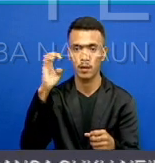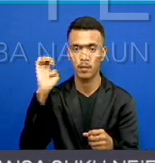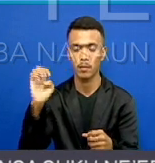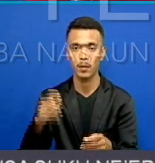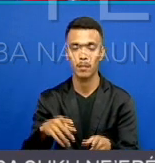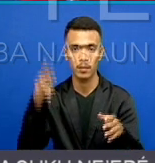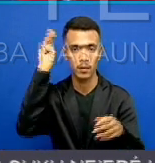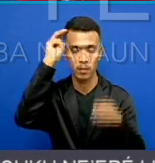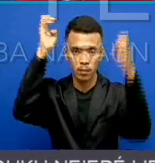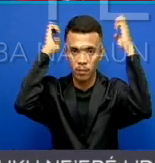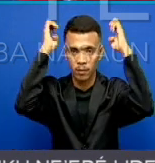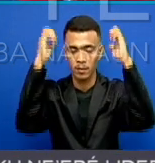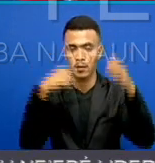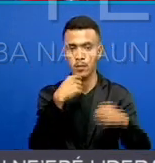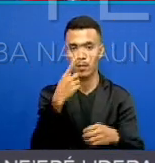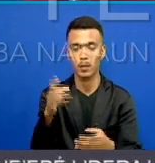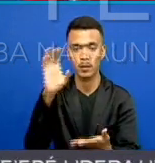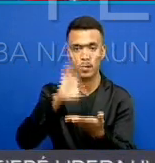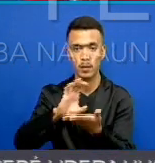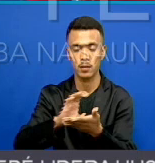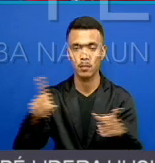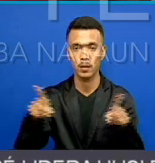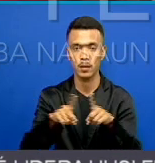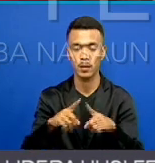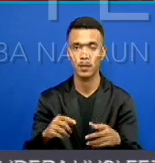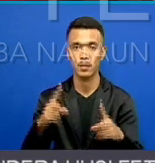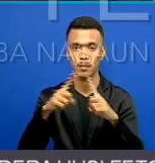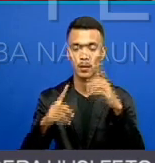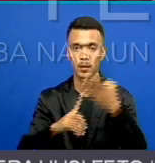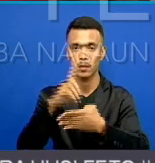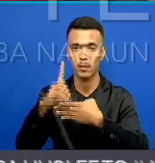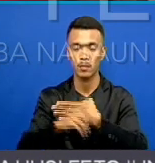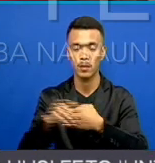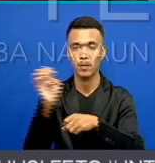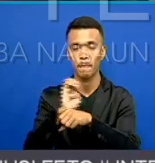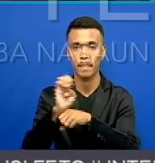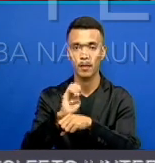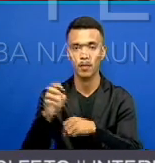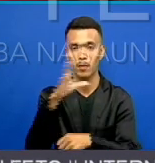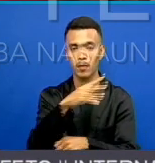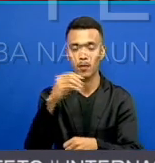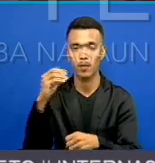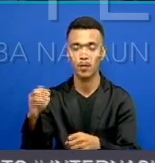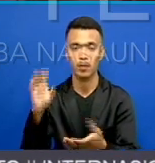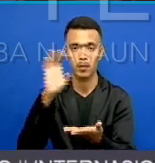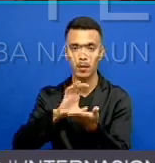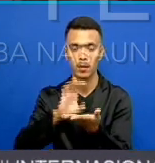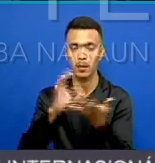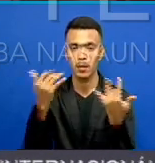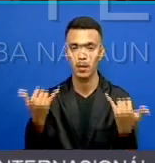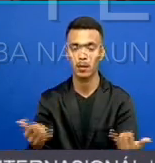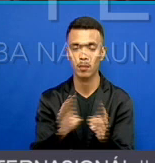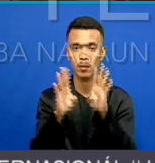e Intervenção afirma ciência macanessa base ba desenvolvimento econômica, ho evaluação ciência agora sai